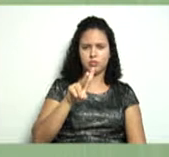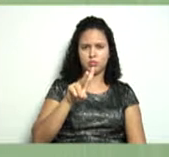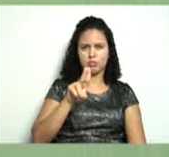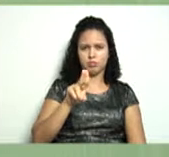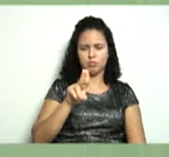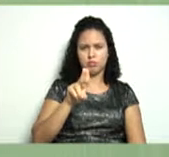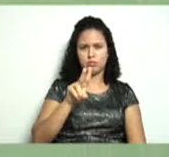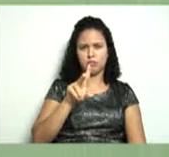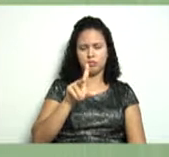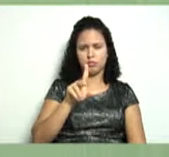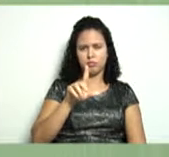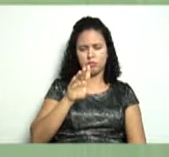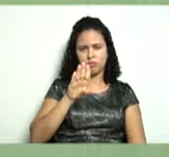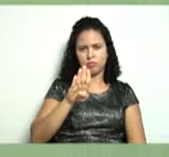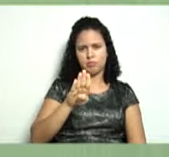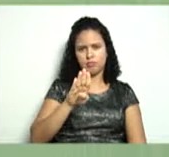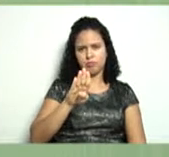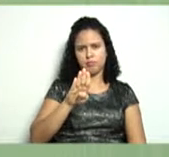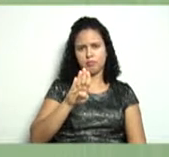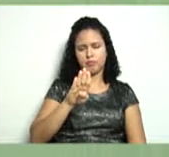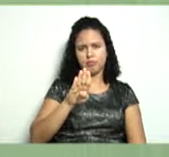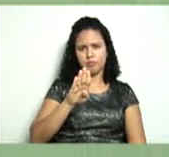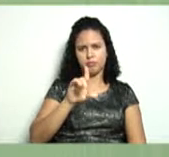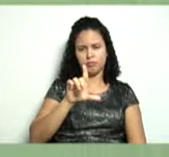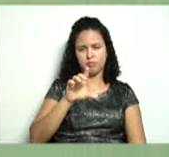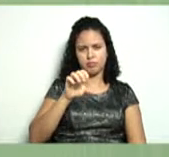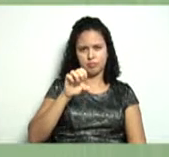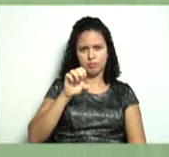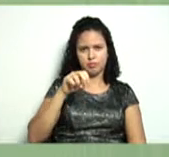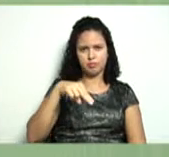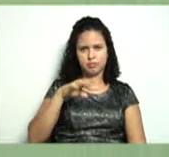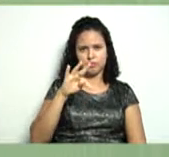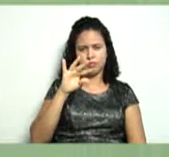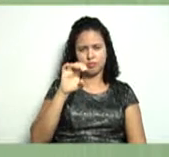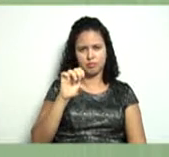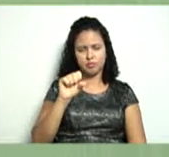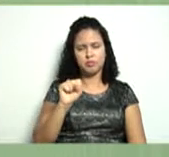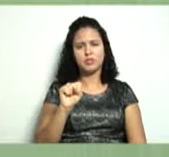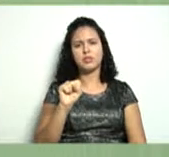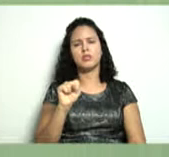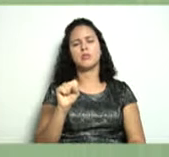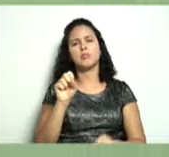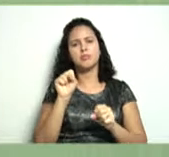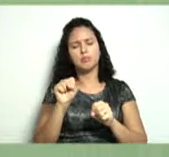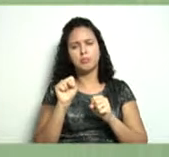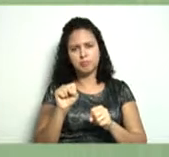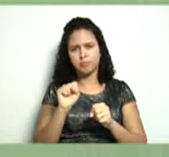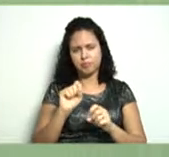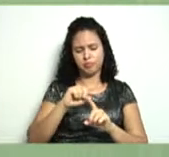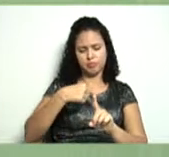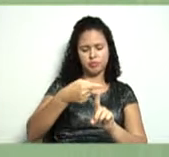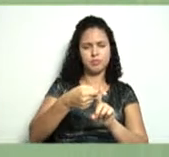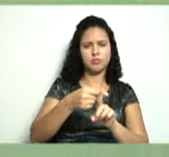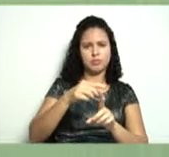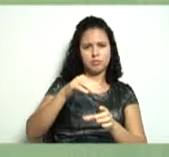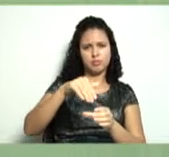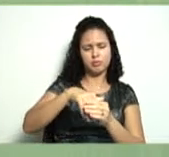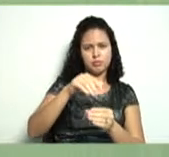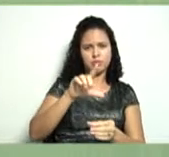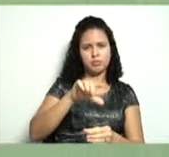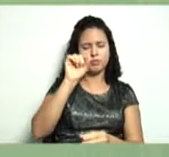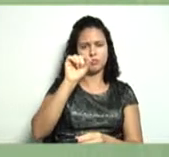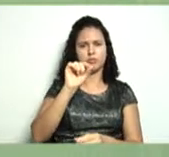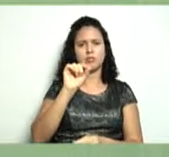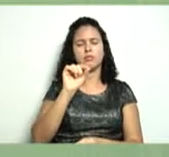associados, eleitos anualmente pela Assembleia Geral, sendo permitida apenas a reeleição de 1/3 dos